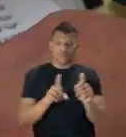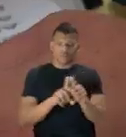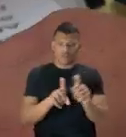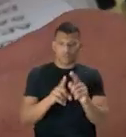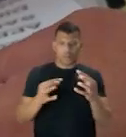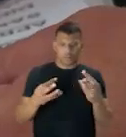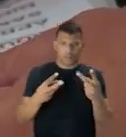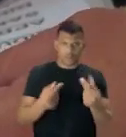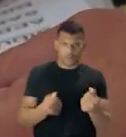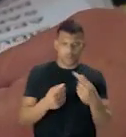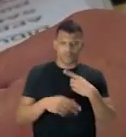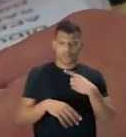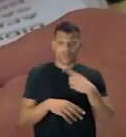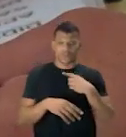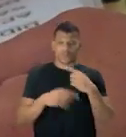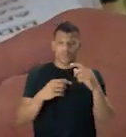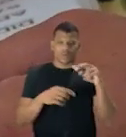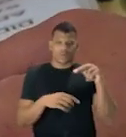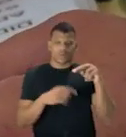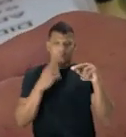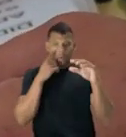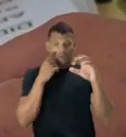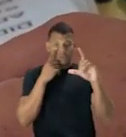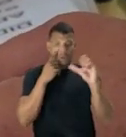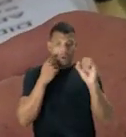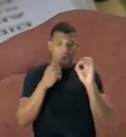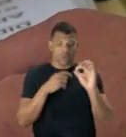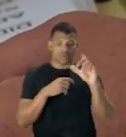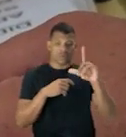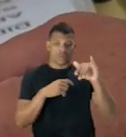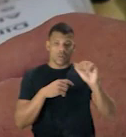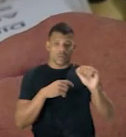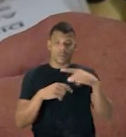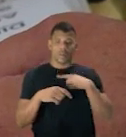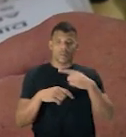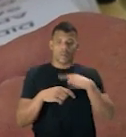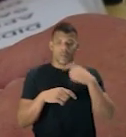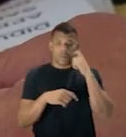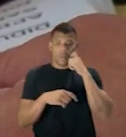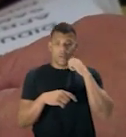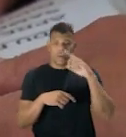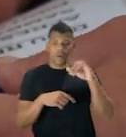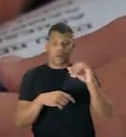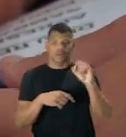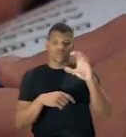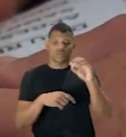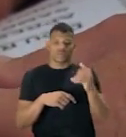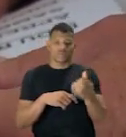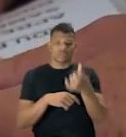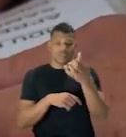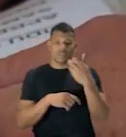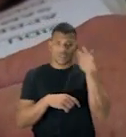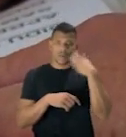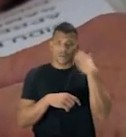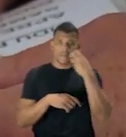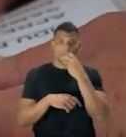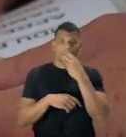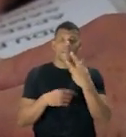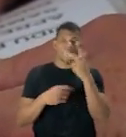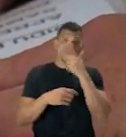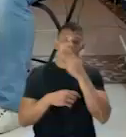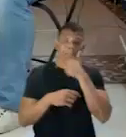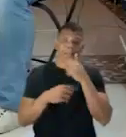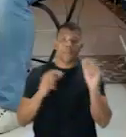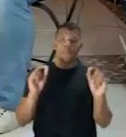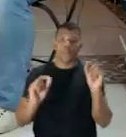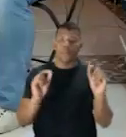Vanderlei Monteiro, né, que é um craque. Celso Lima. Enfim, é um disco com 16 faixas. E é como